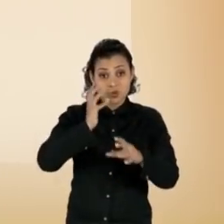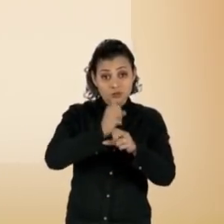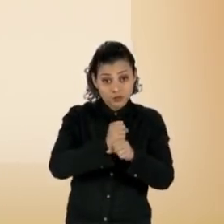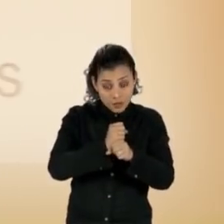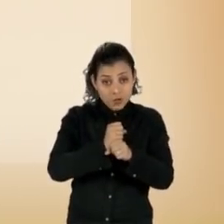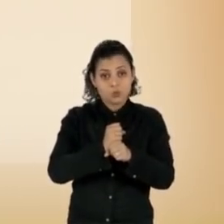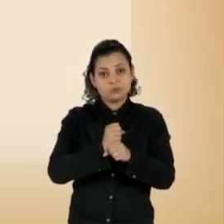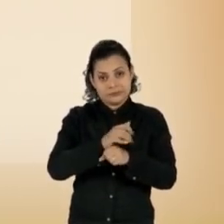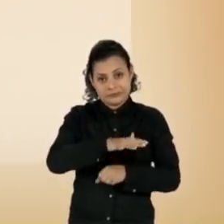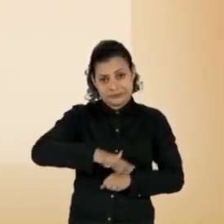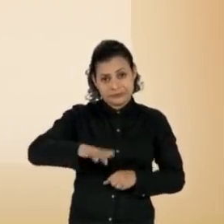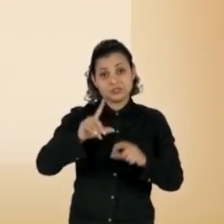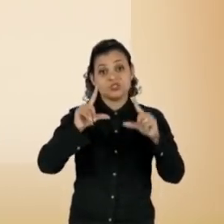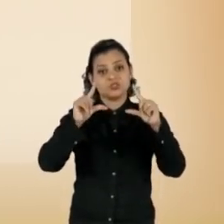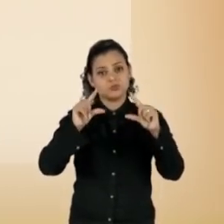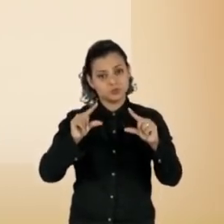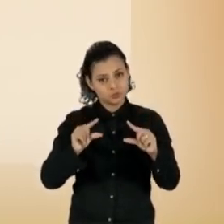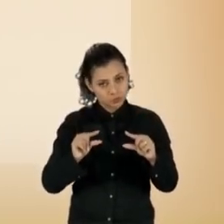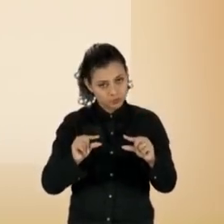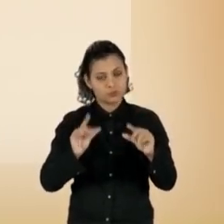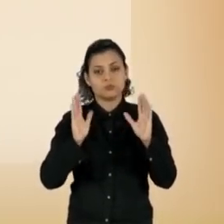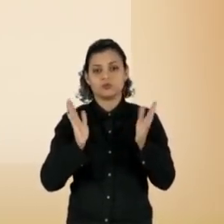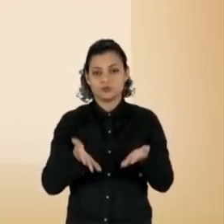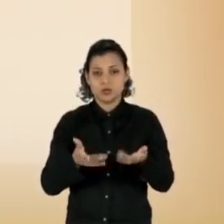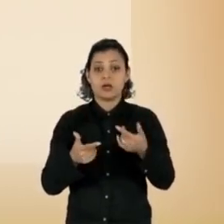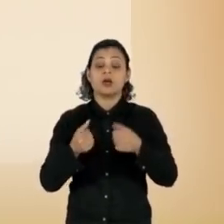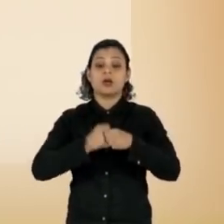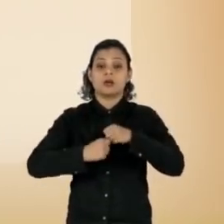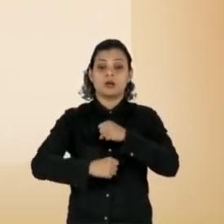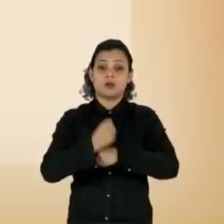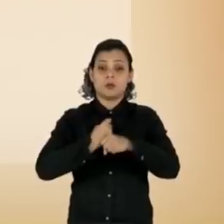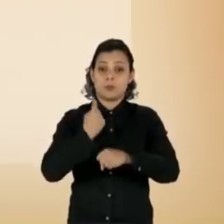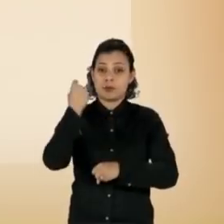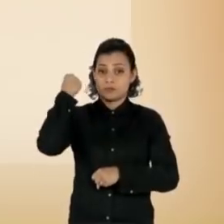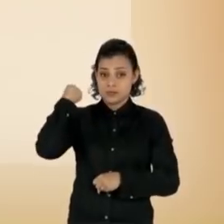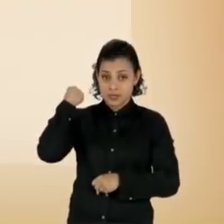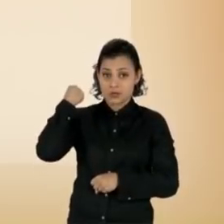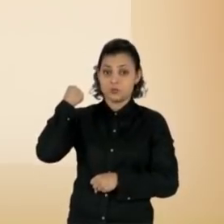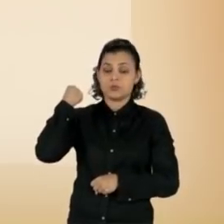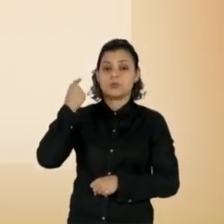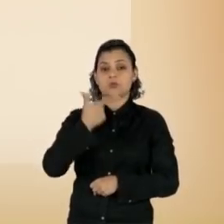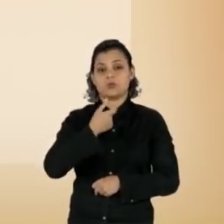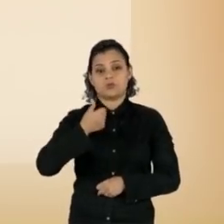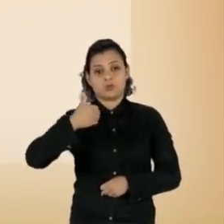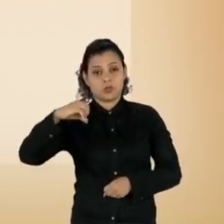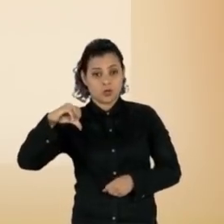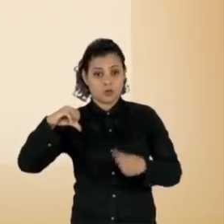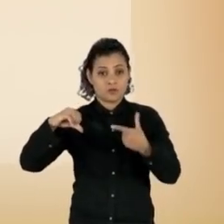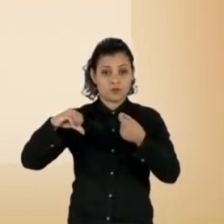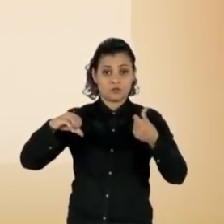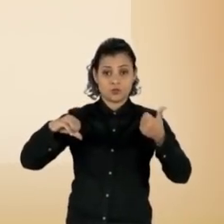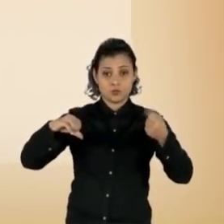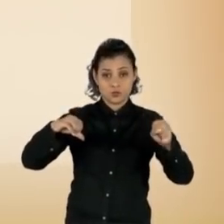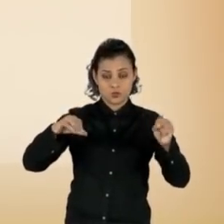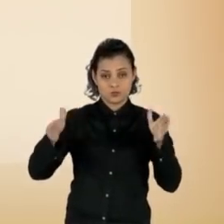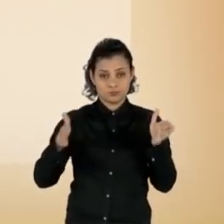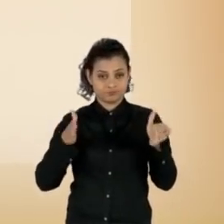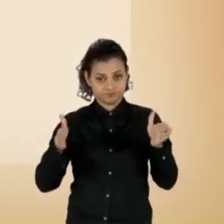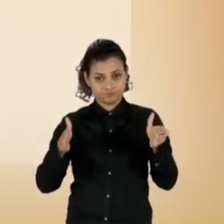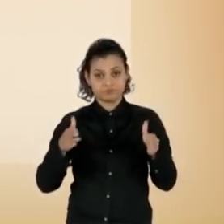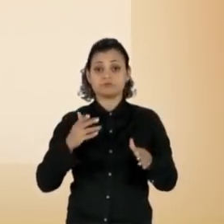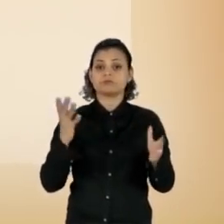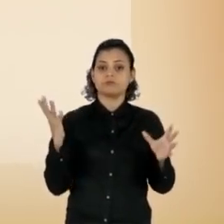geral número de casos sofreu leve redução se comparado ao primeiro semestre do ano passado com o de 2019 passando de 6.108